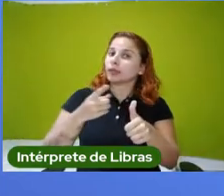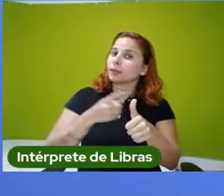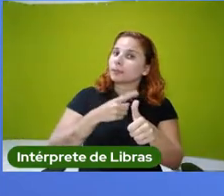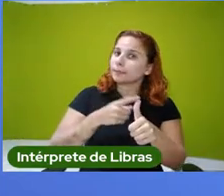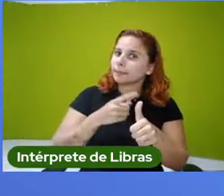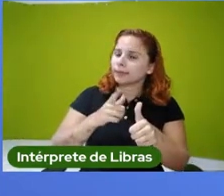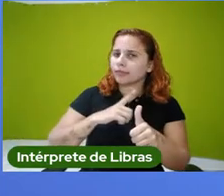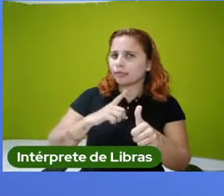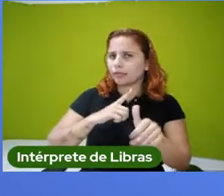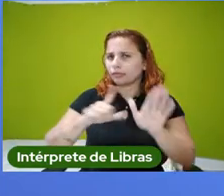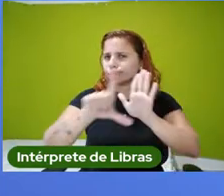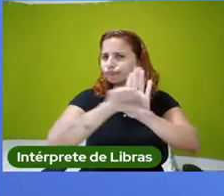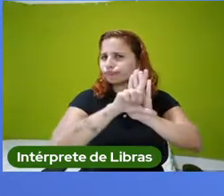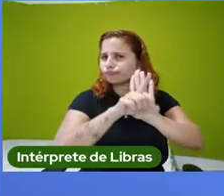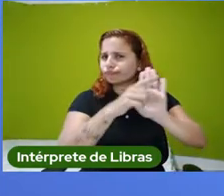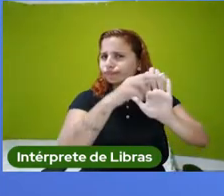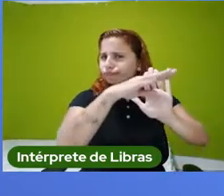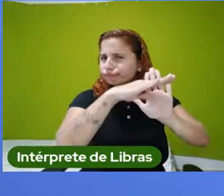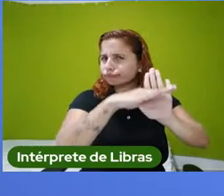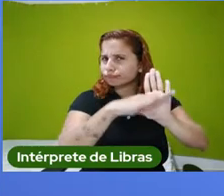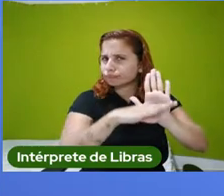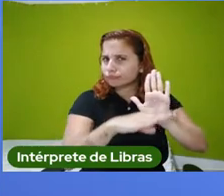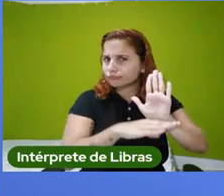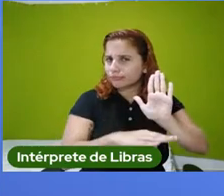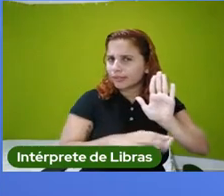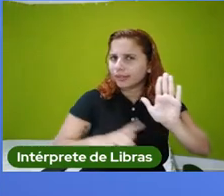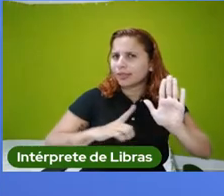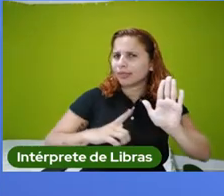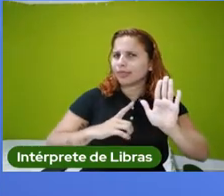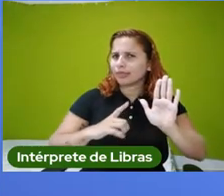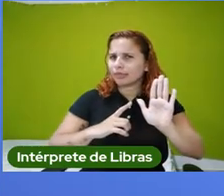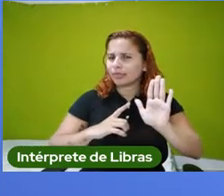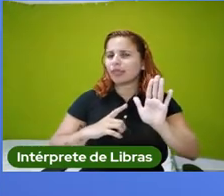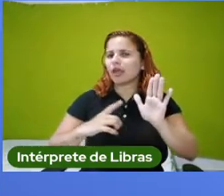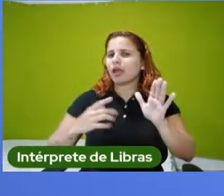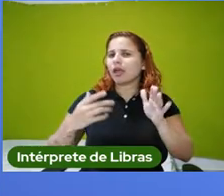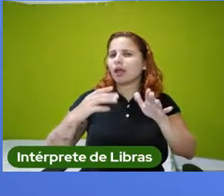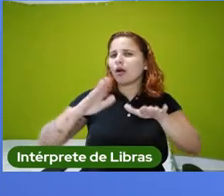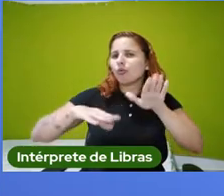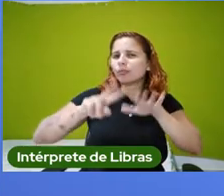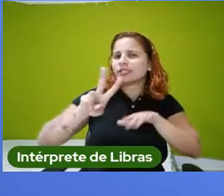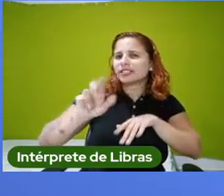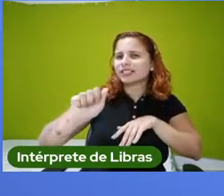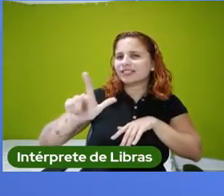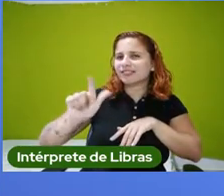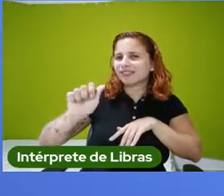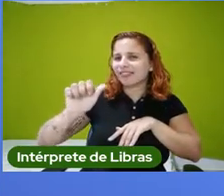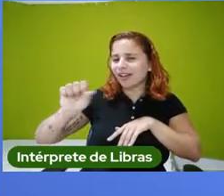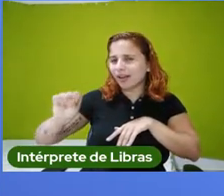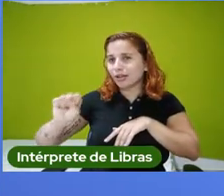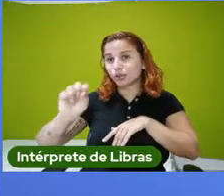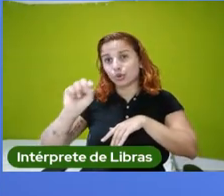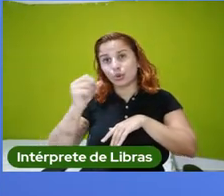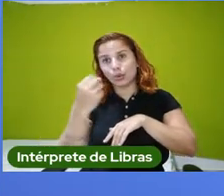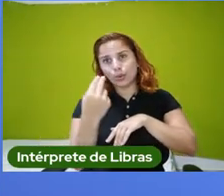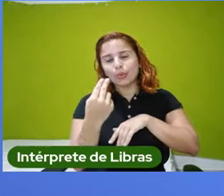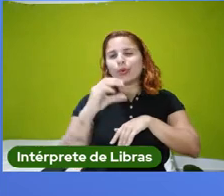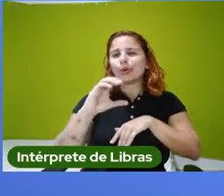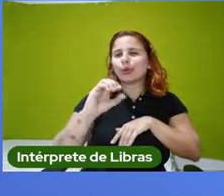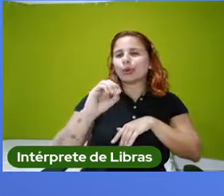as legislações que reservam as vagas, né, as chamadas cotas para as pessoas com